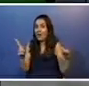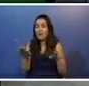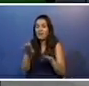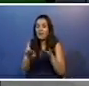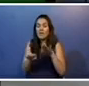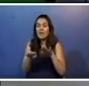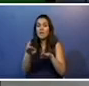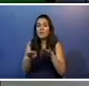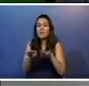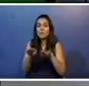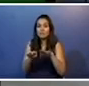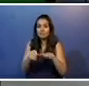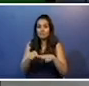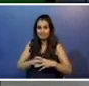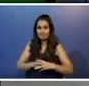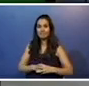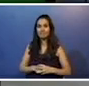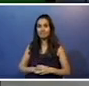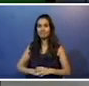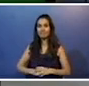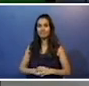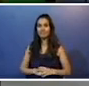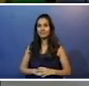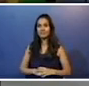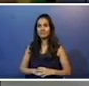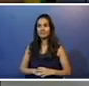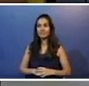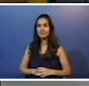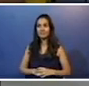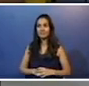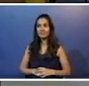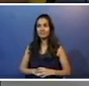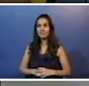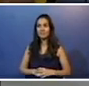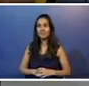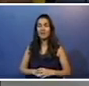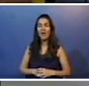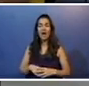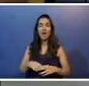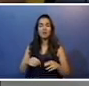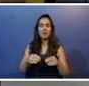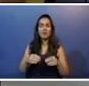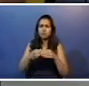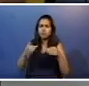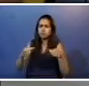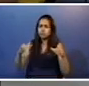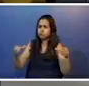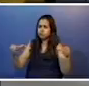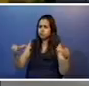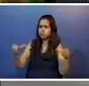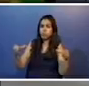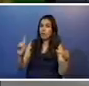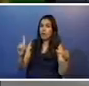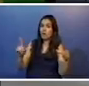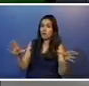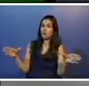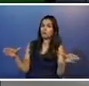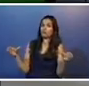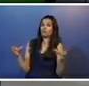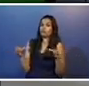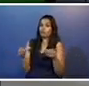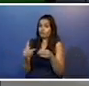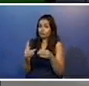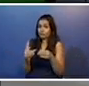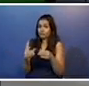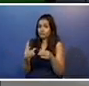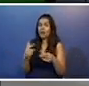muitos roedores, por exemplo, tá? Elas controlam o tamanho das suas populações. Isso